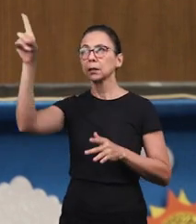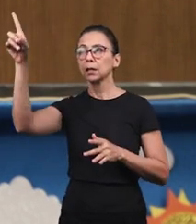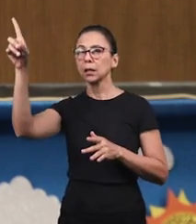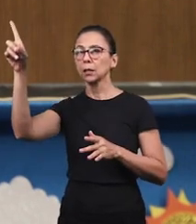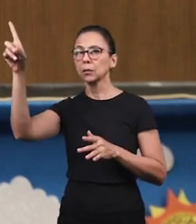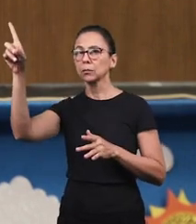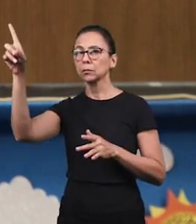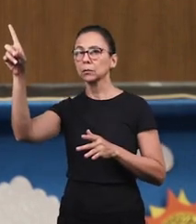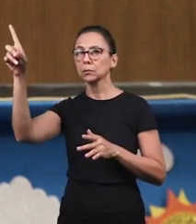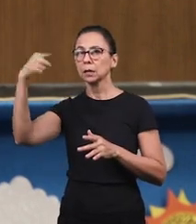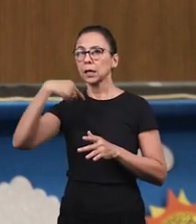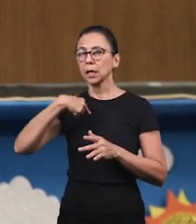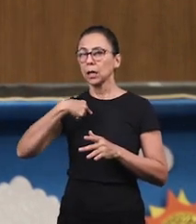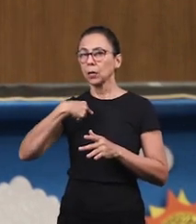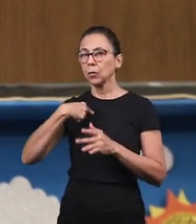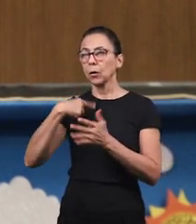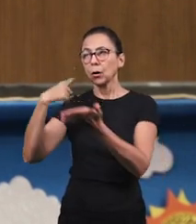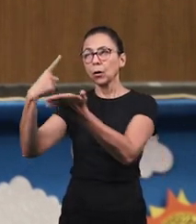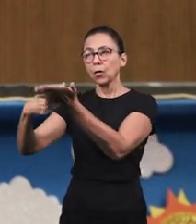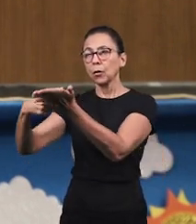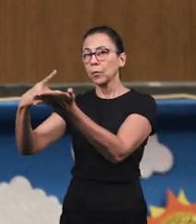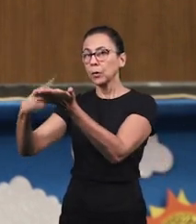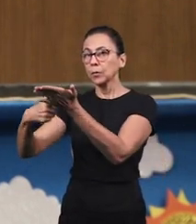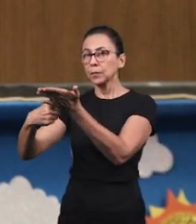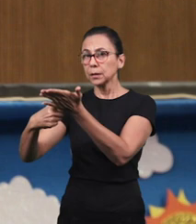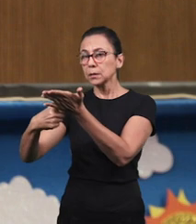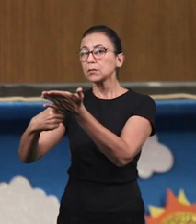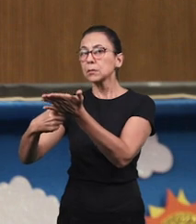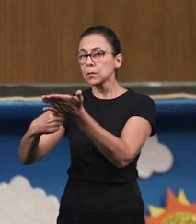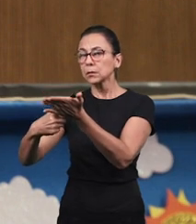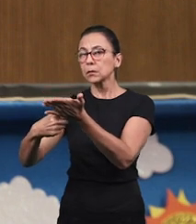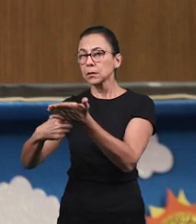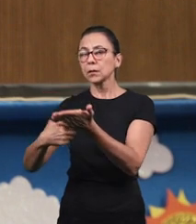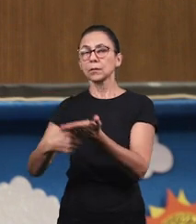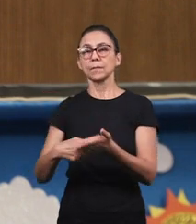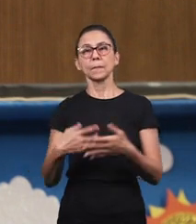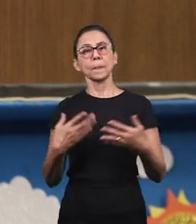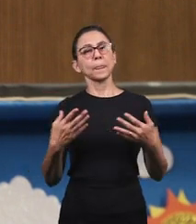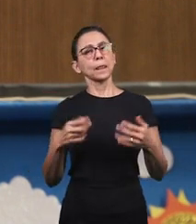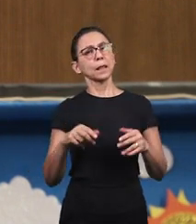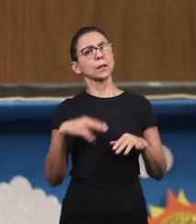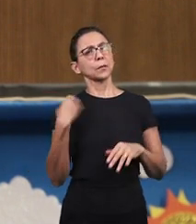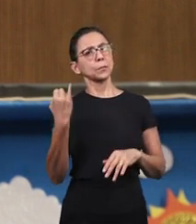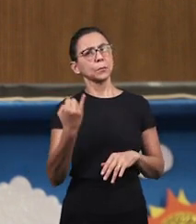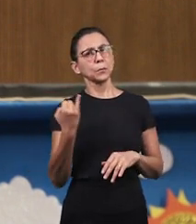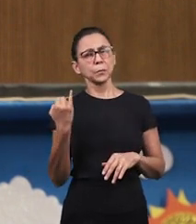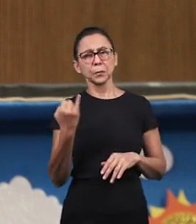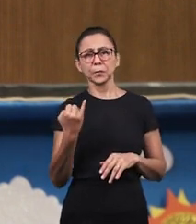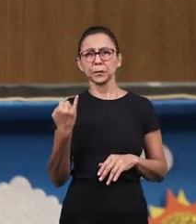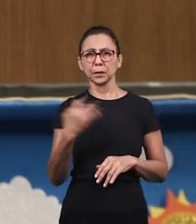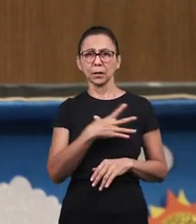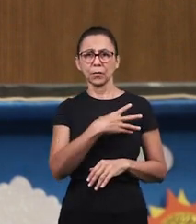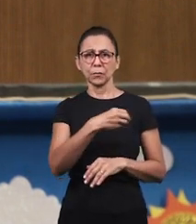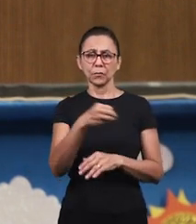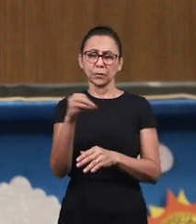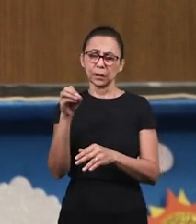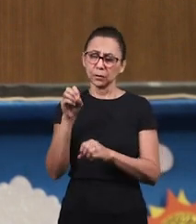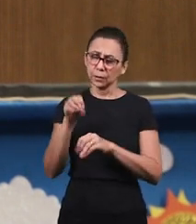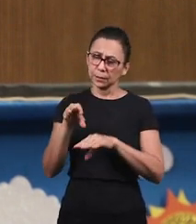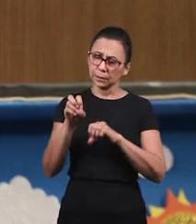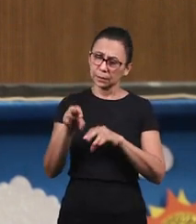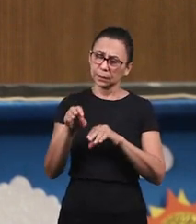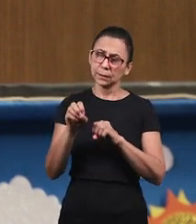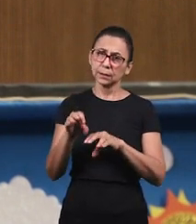e Deus. Por isso, irmãs, a importância de ensinarmos os nossos filhos a palavra do Senhor, por isso a importância